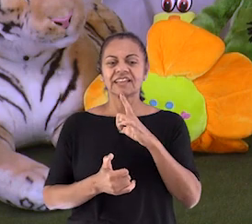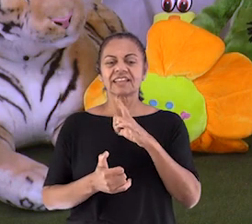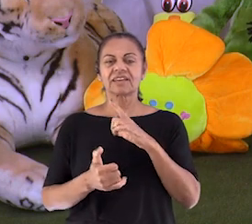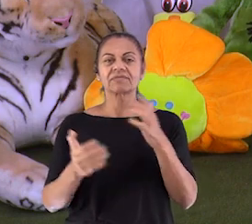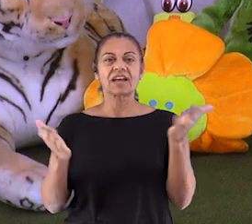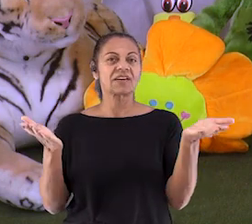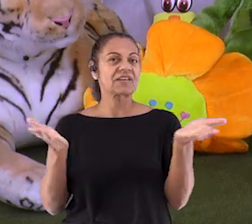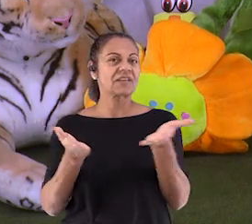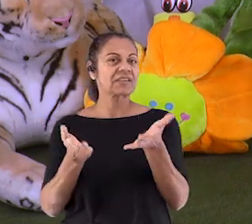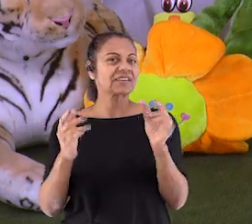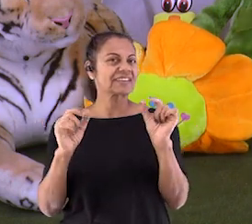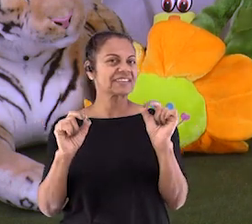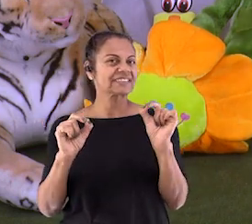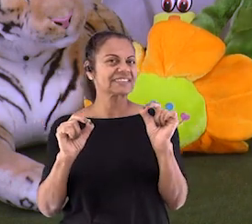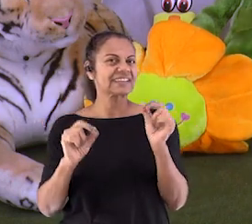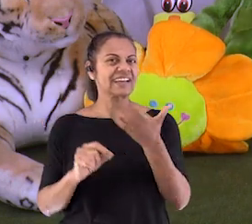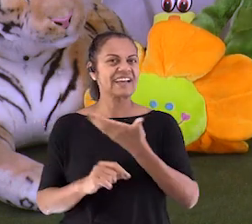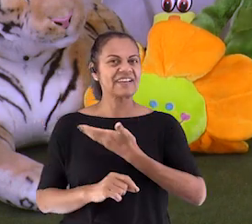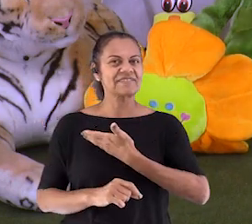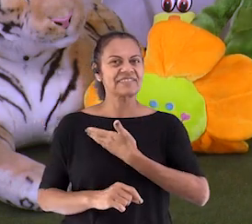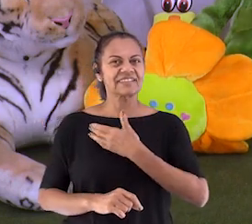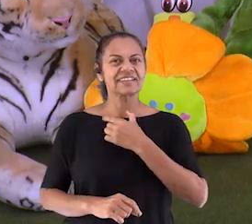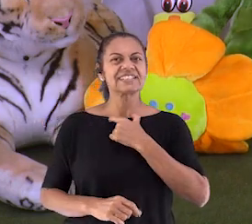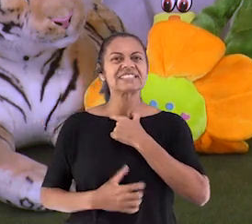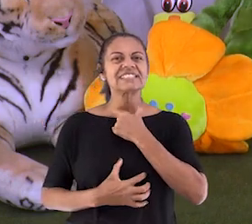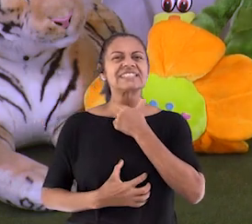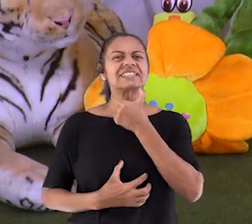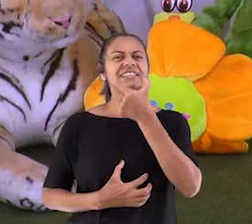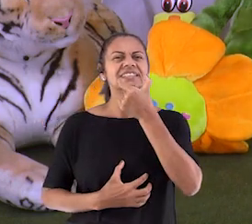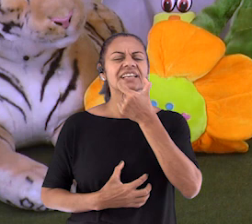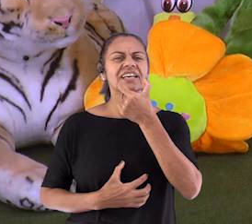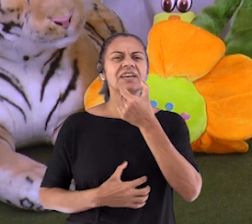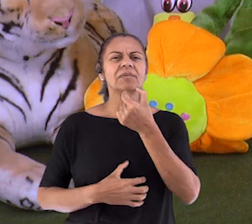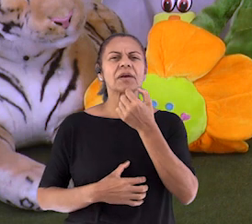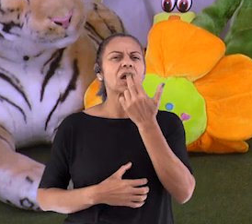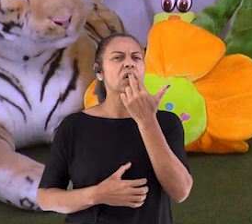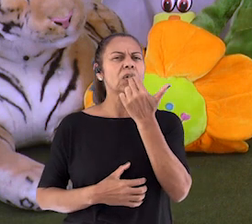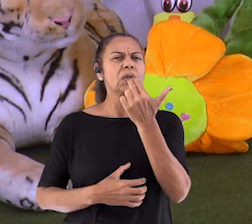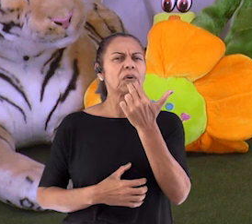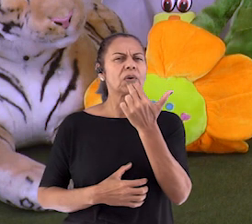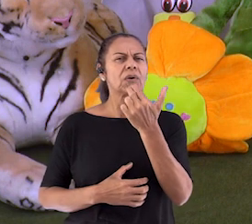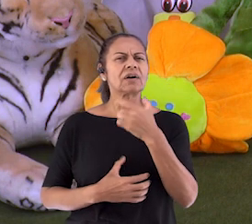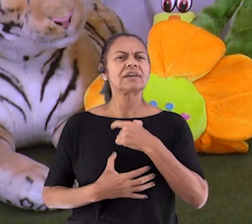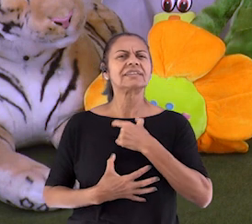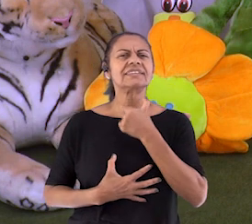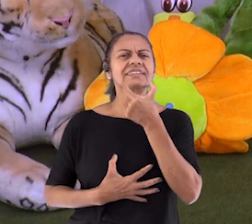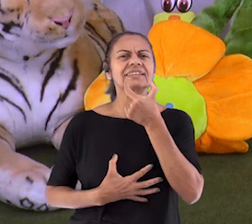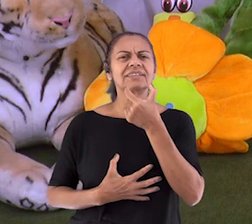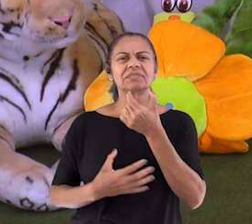temos aqui a nossa amiga Zebra. De que cor ela é?